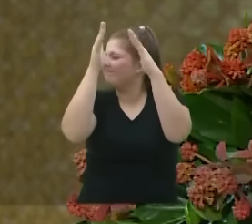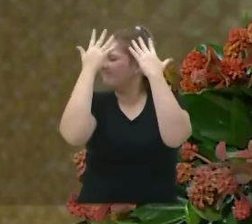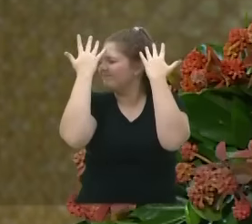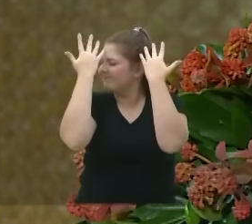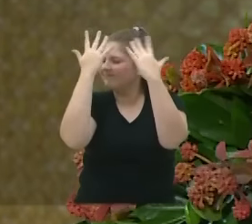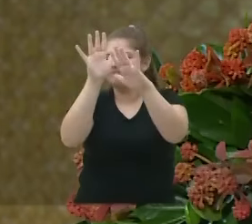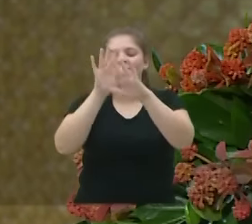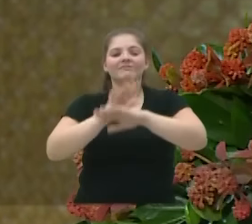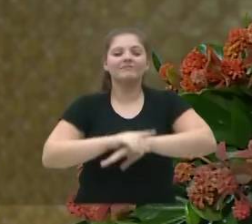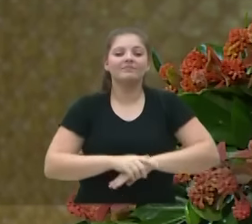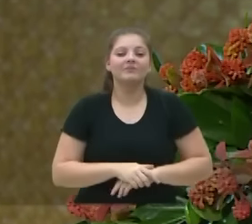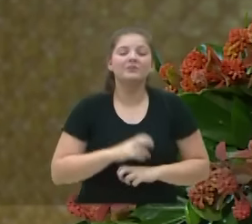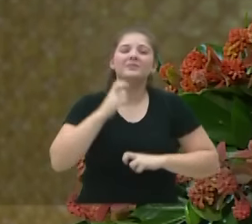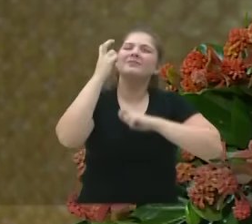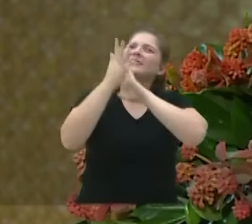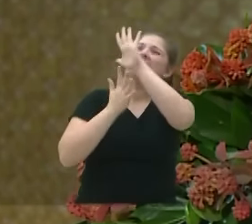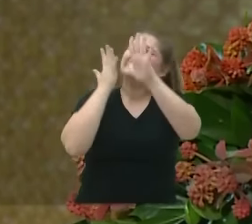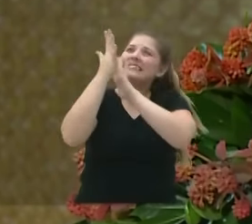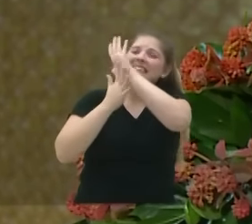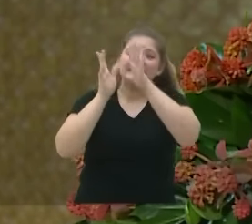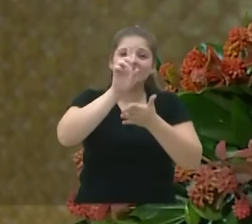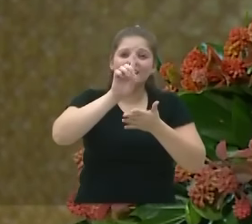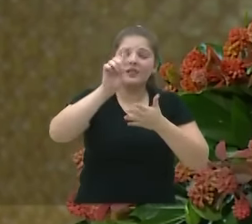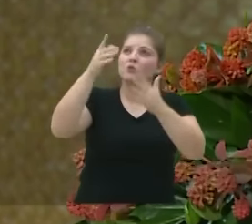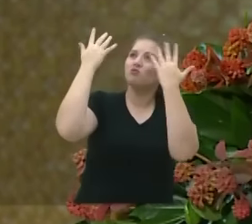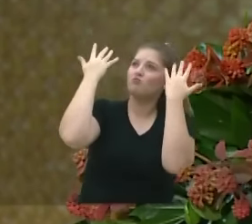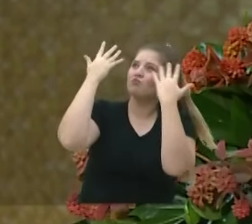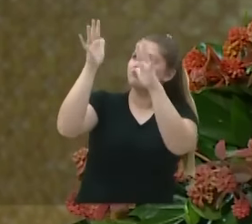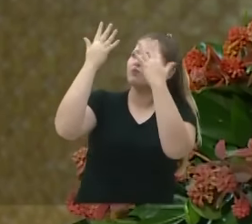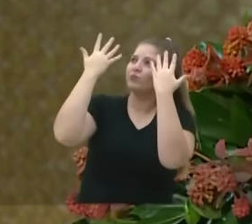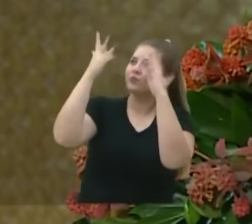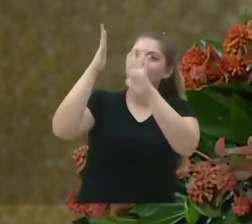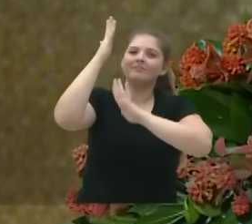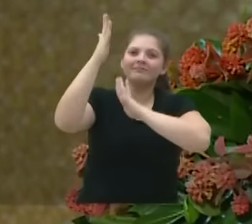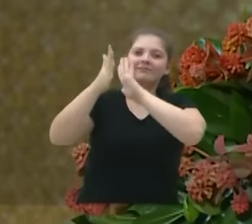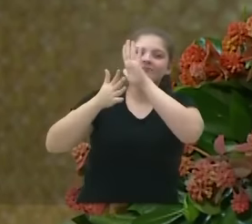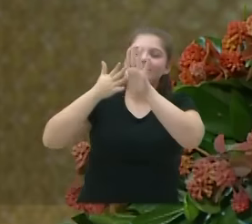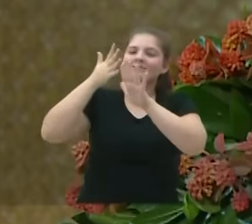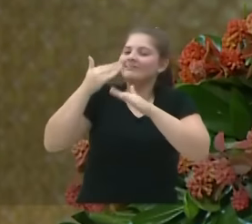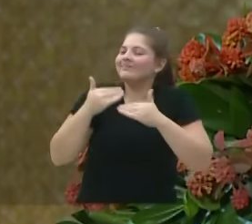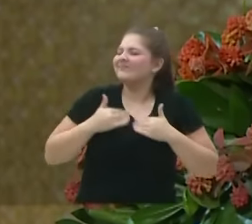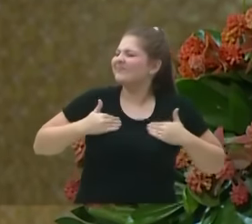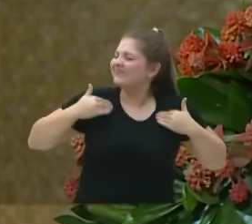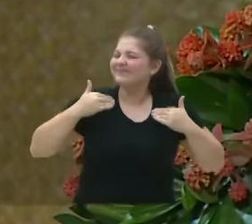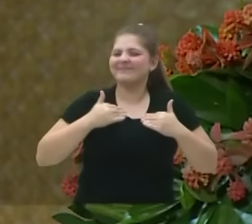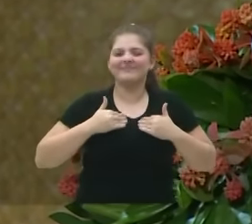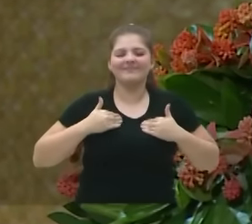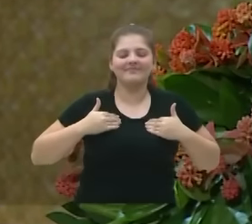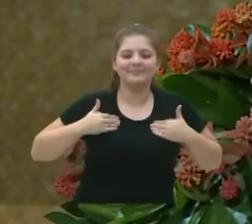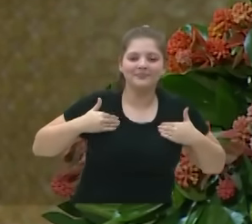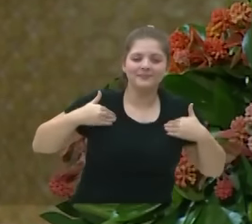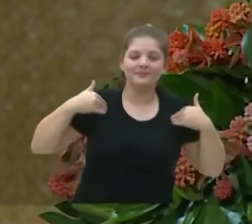palmas, gritai a Deus aclamações de alegria,